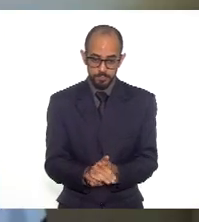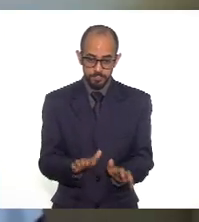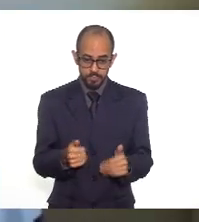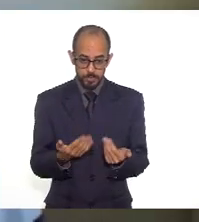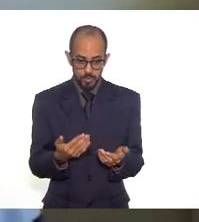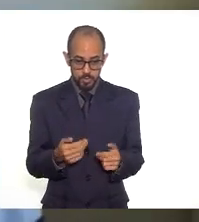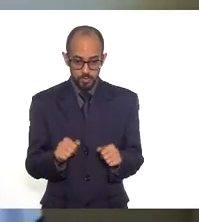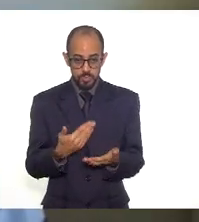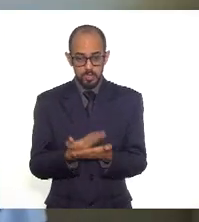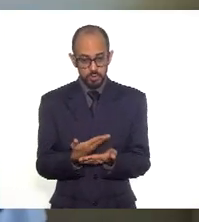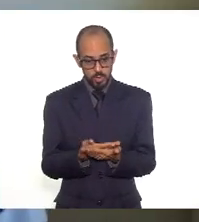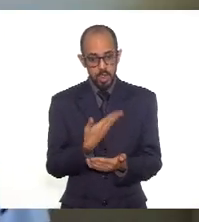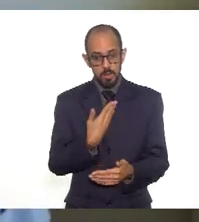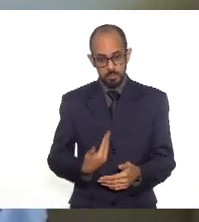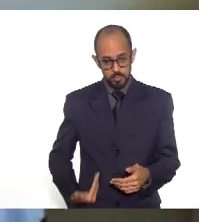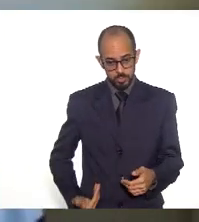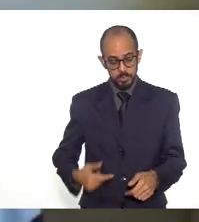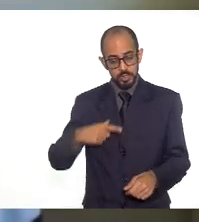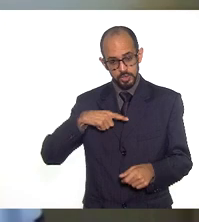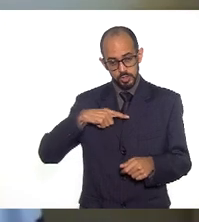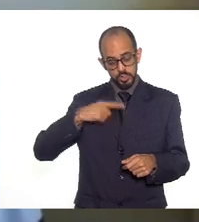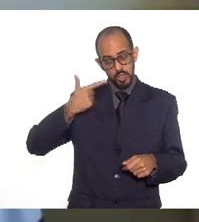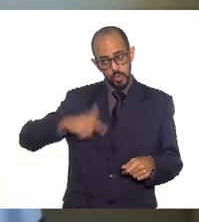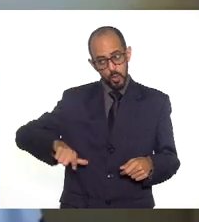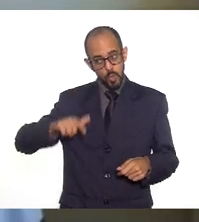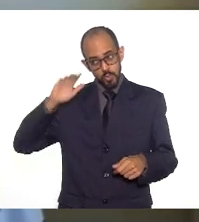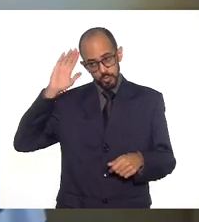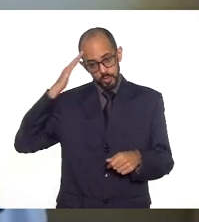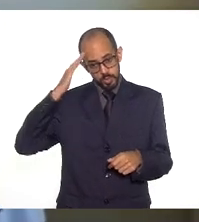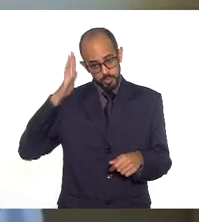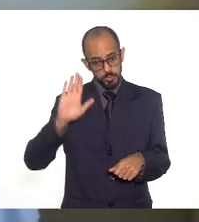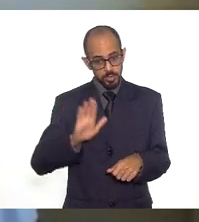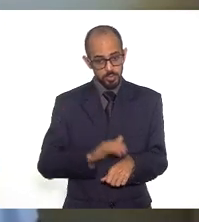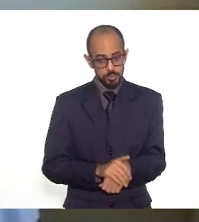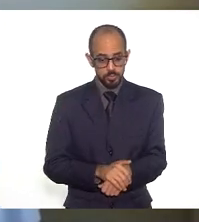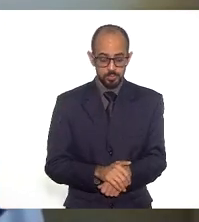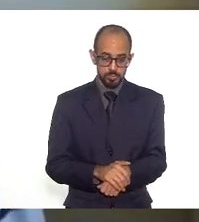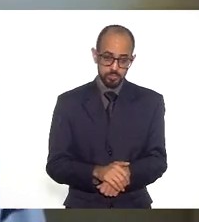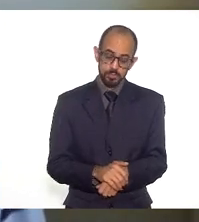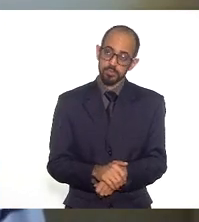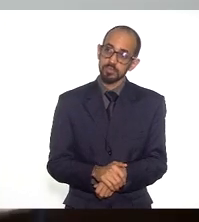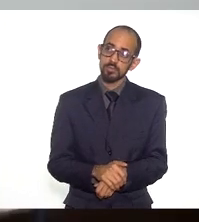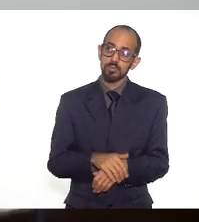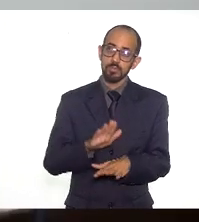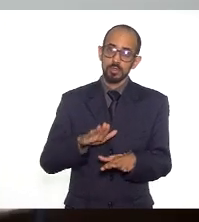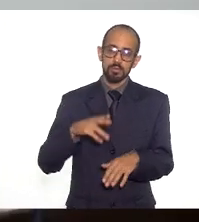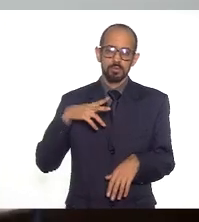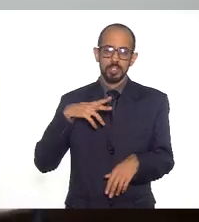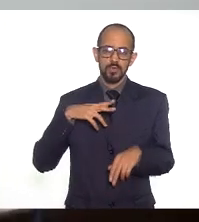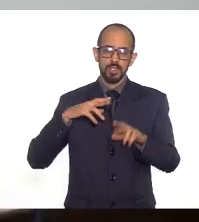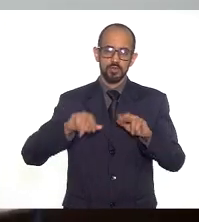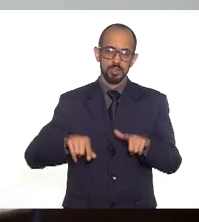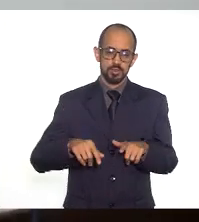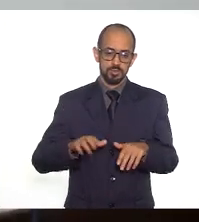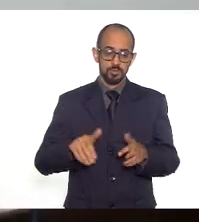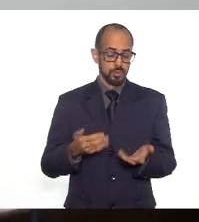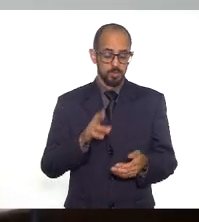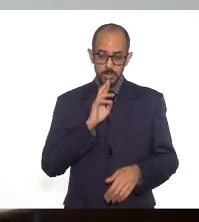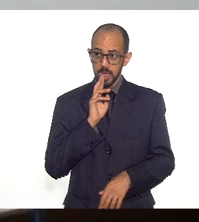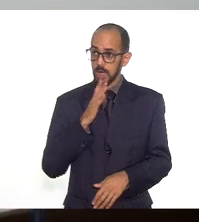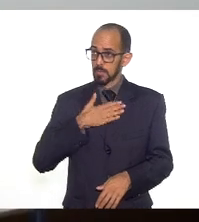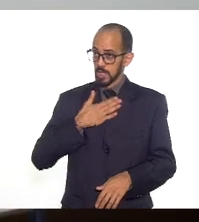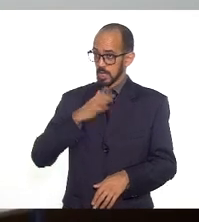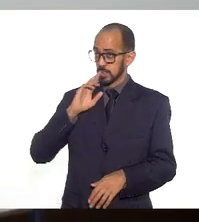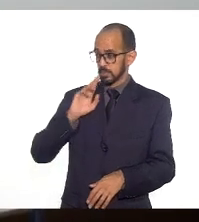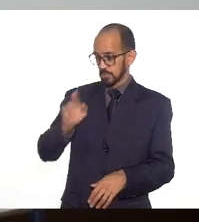pública, temos outra compreensão, na privada... Eu respondo essa pergunta da seguinte maneira, Luiz